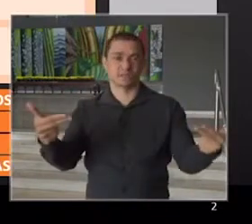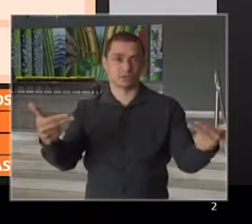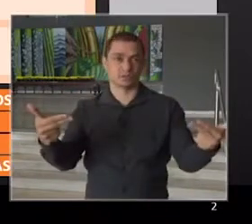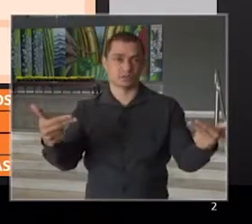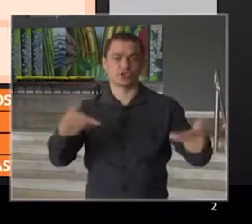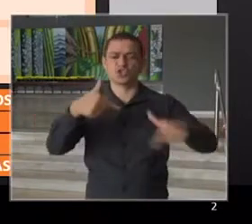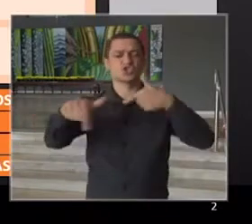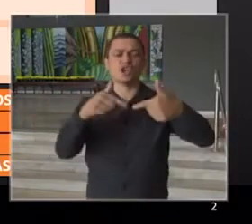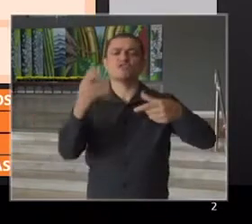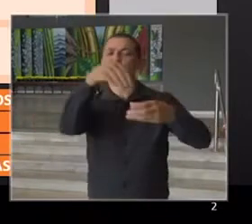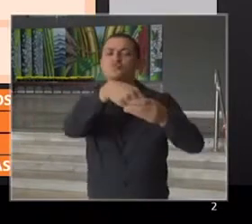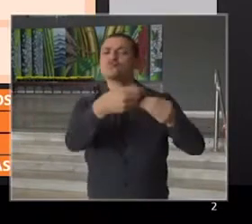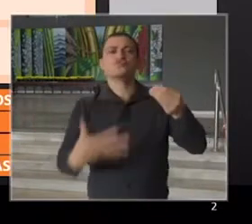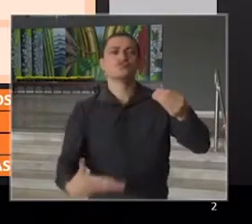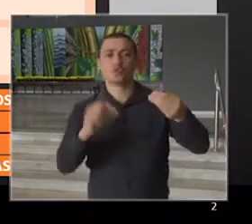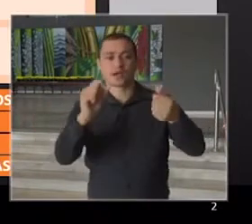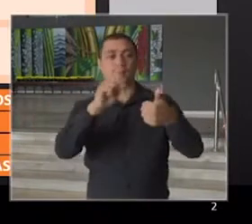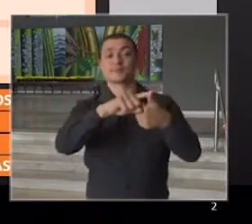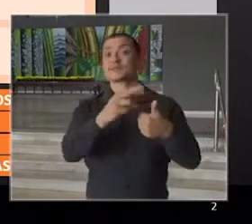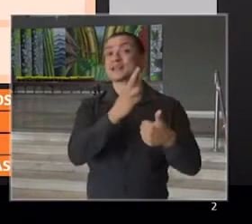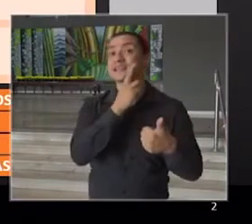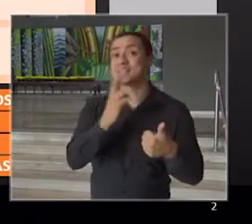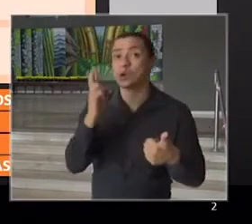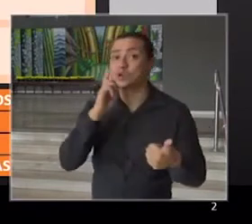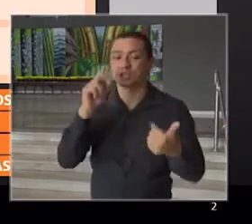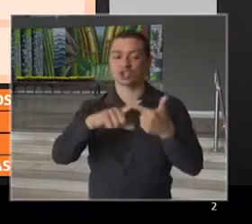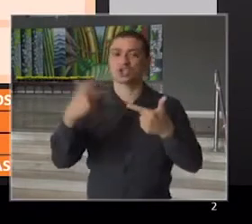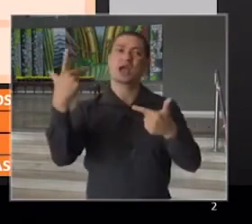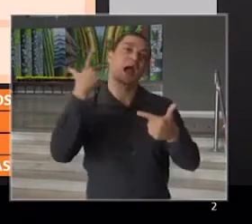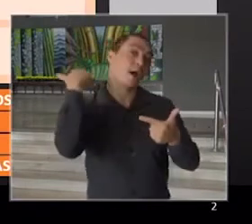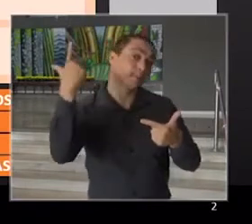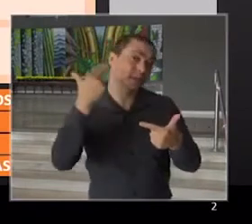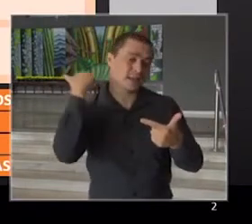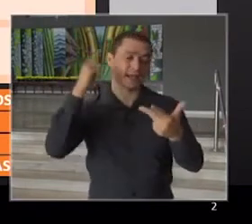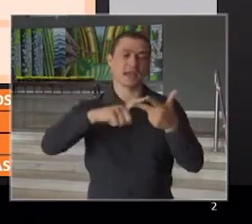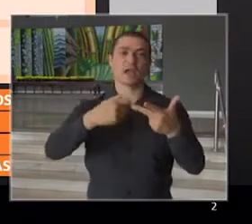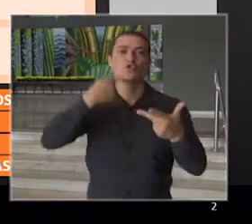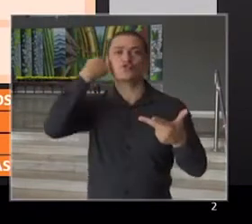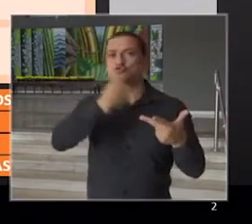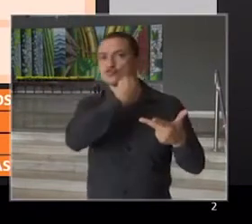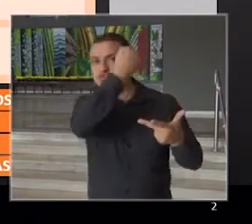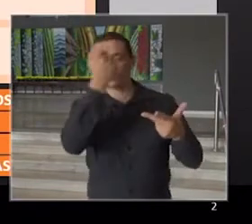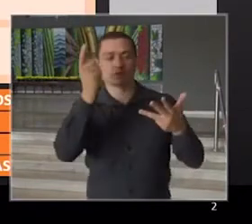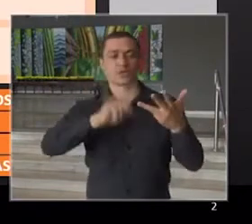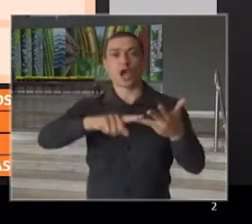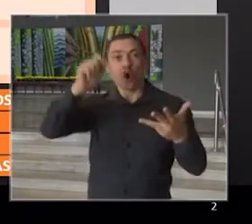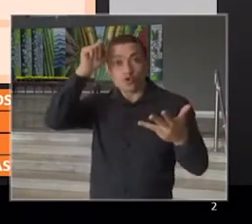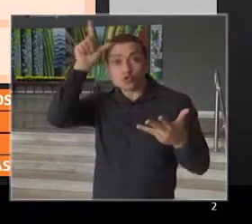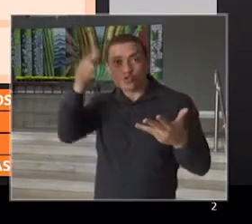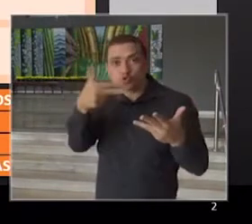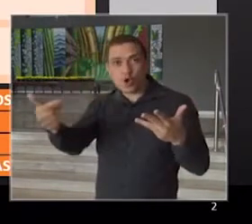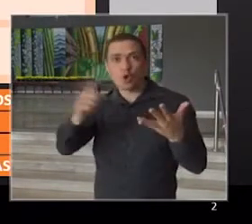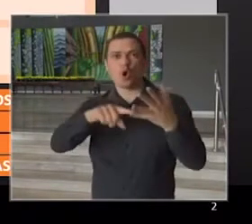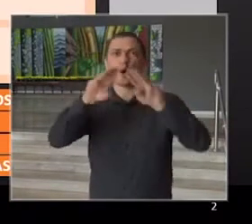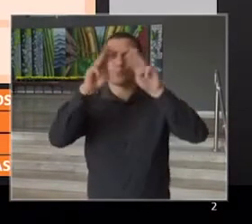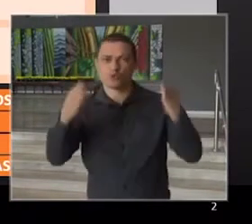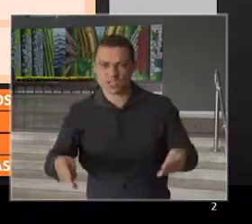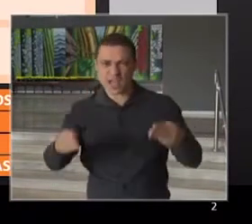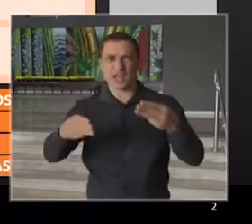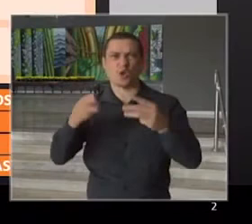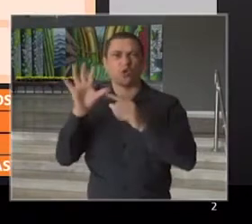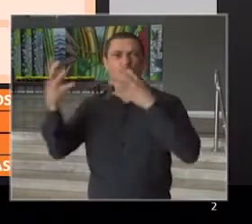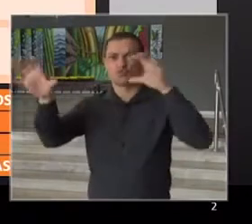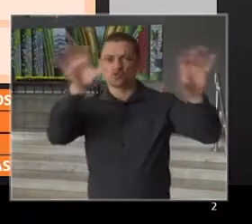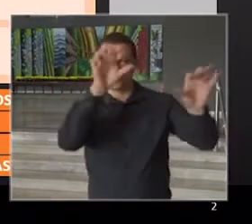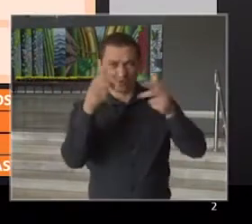atividades de serviços, nós incluímos restaurantes, salões de beleza, barbearia, atividades culturais, museus, galerias, que